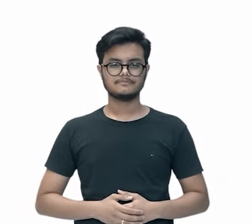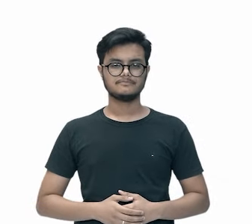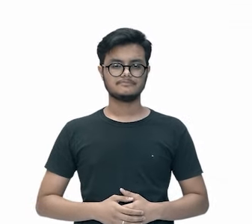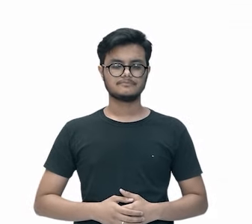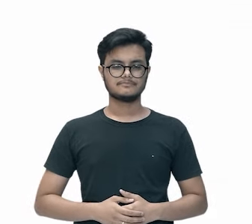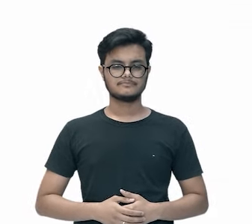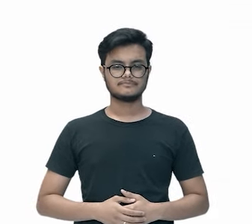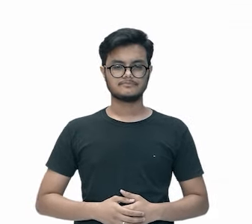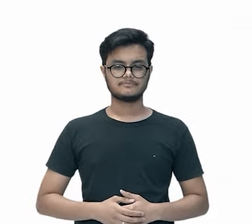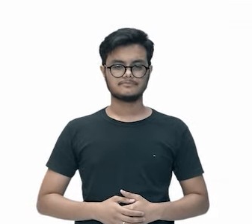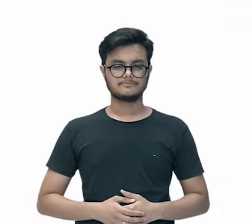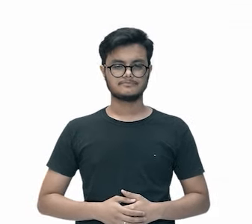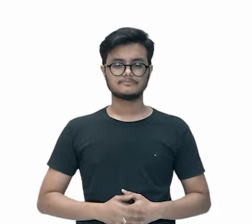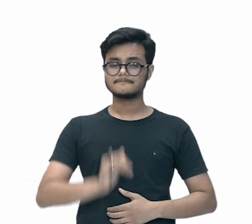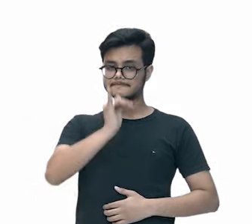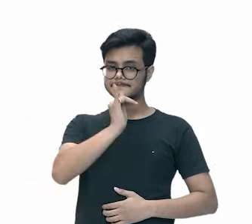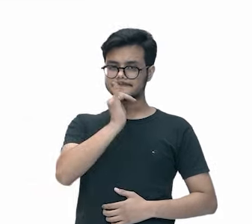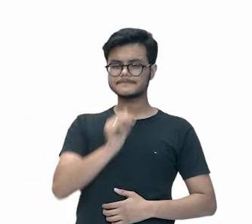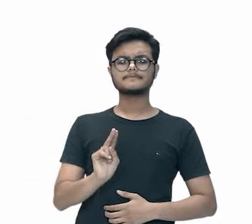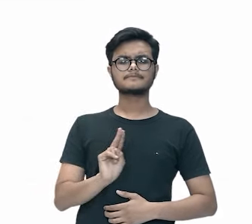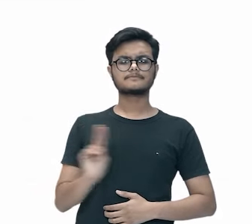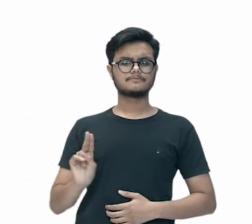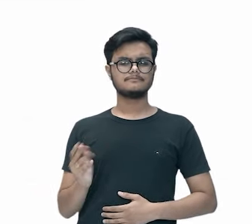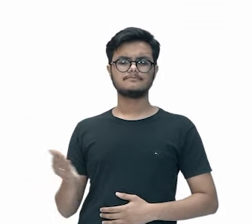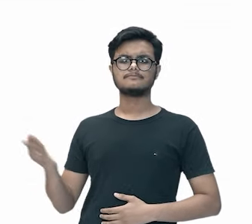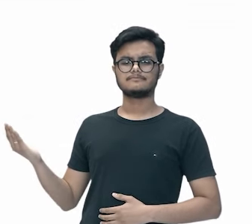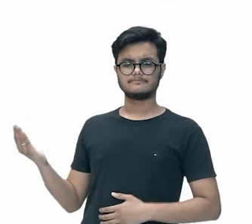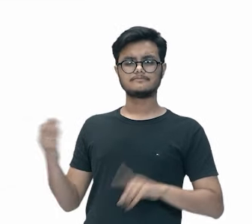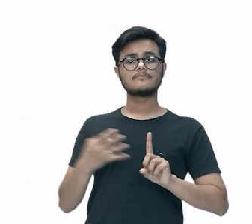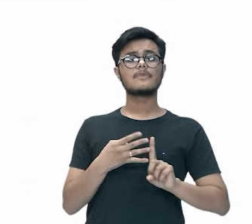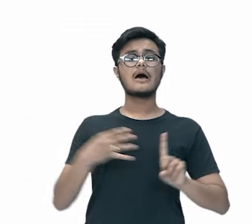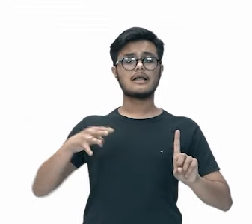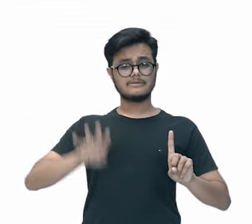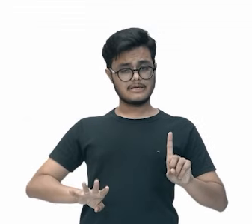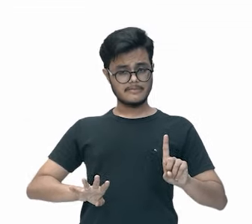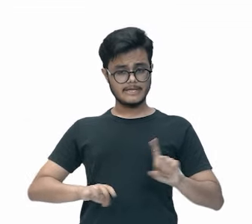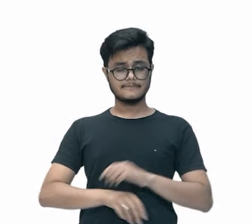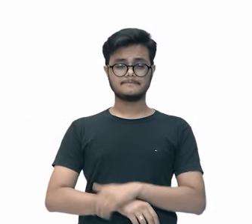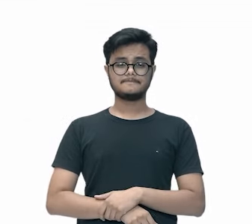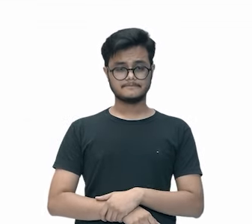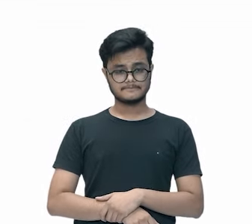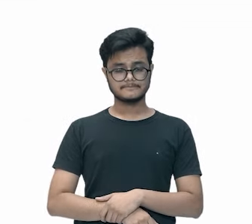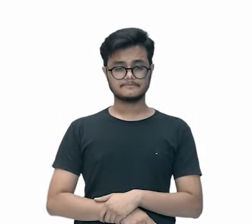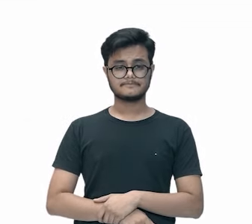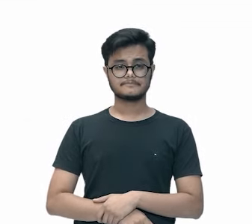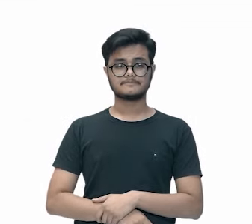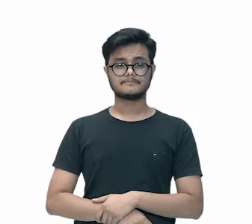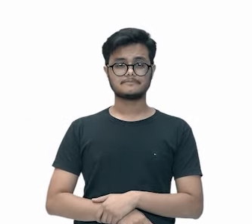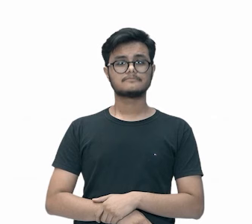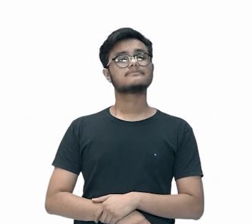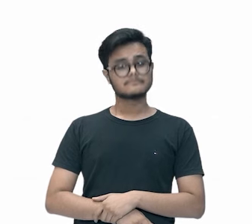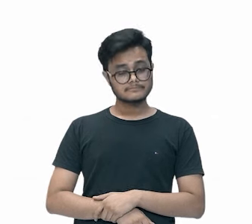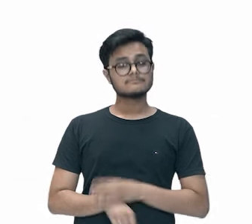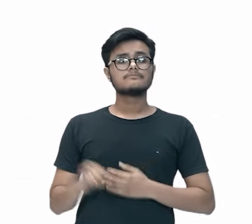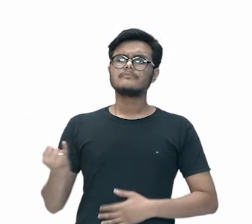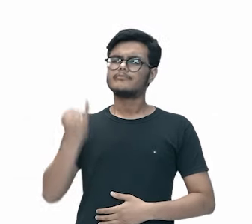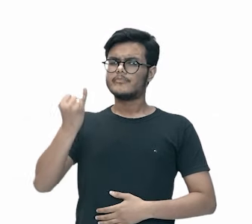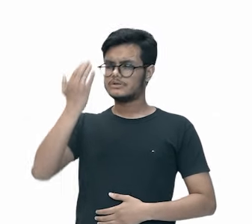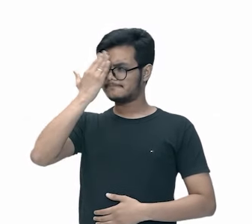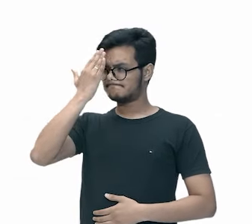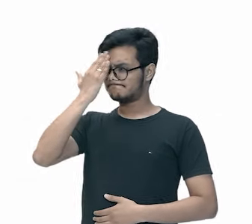vocês a nomenclatura, olha só. Tem uma tabelinha também de nomenclatura. Muito importante essa tabela,